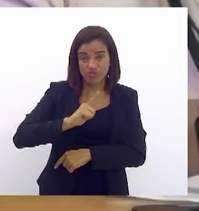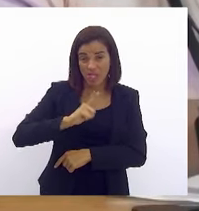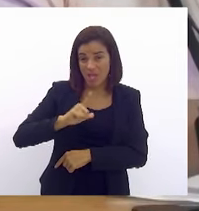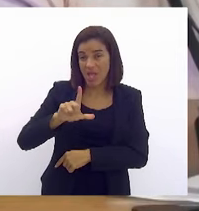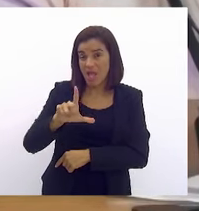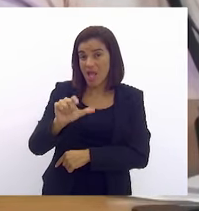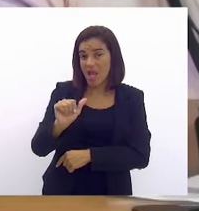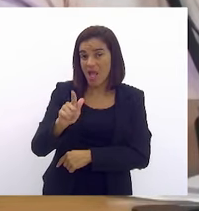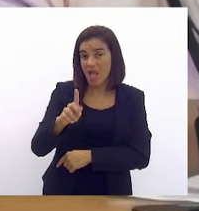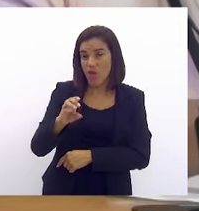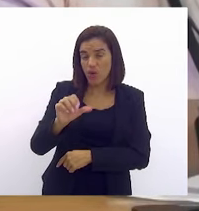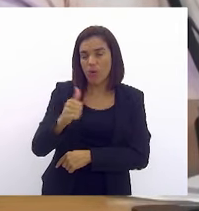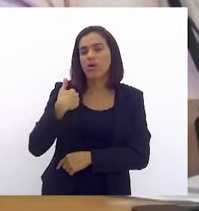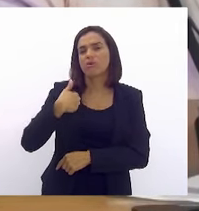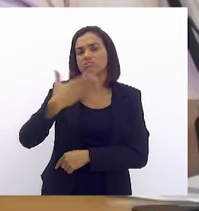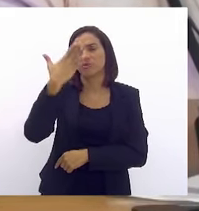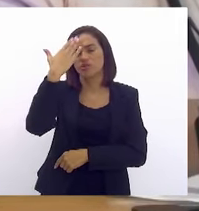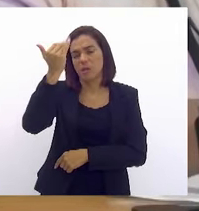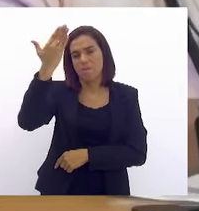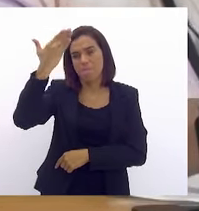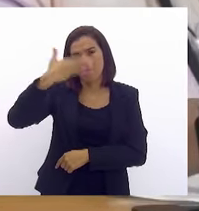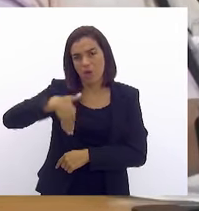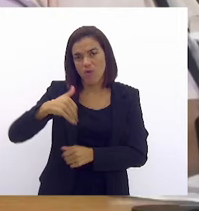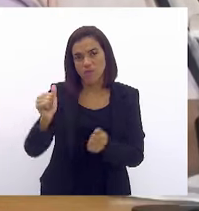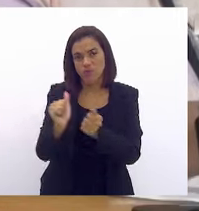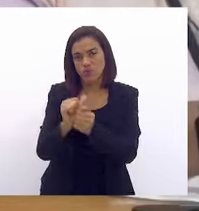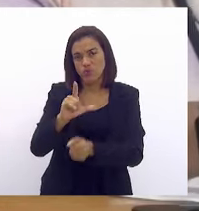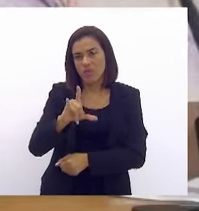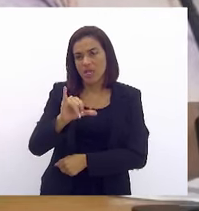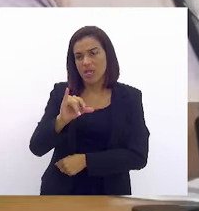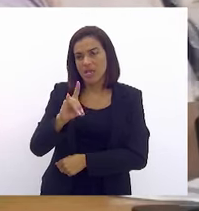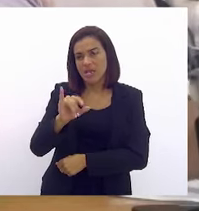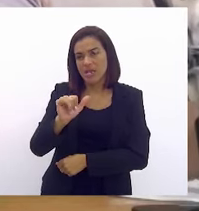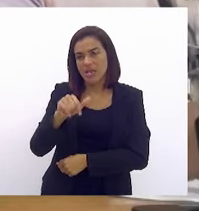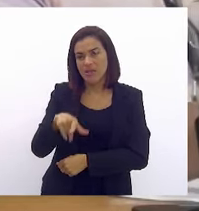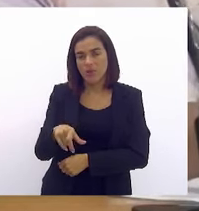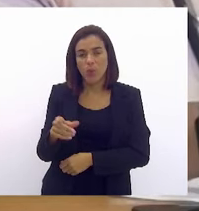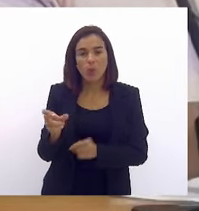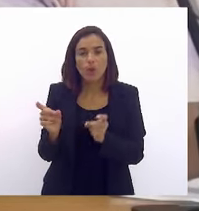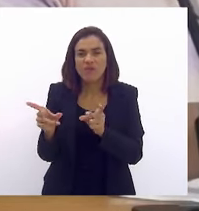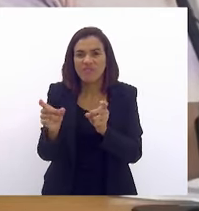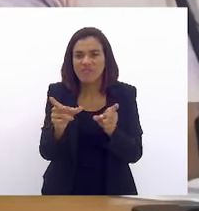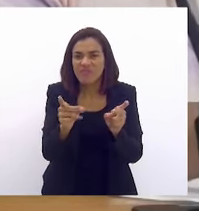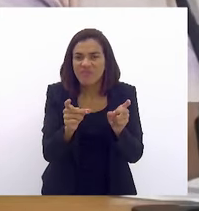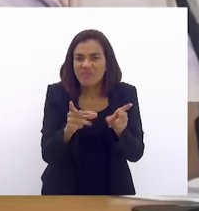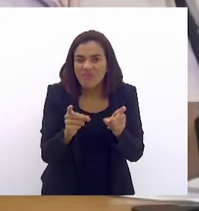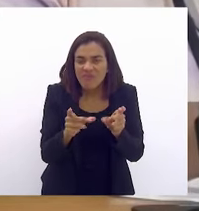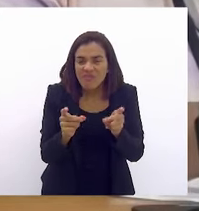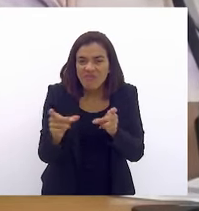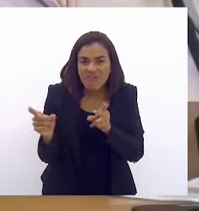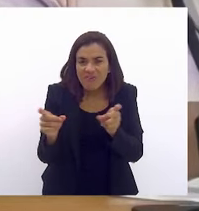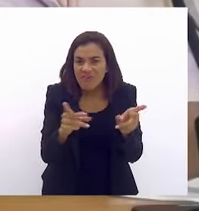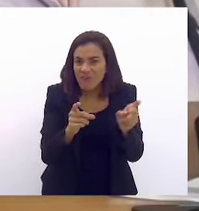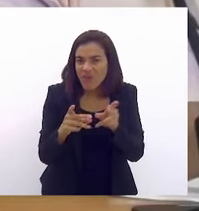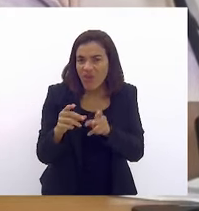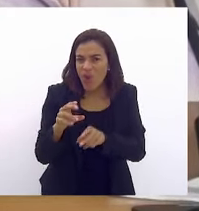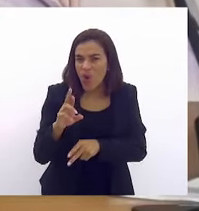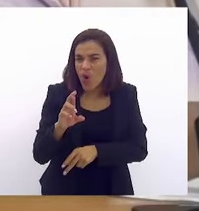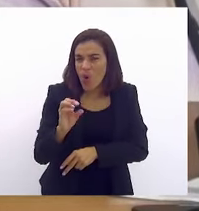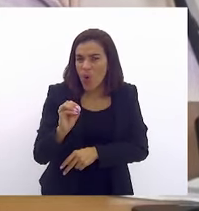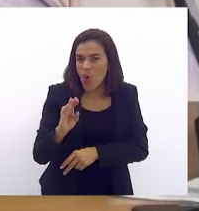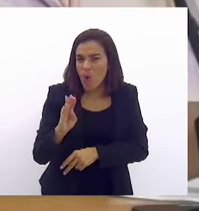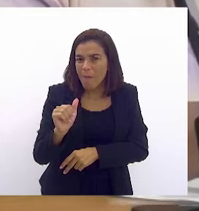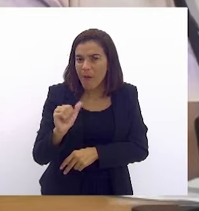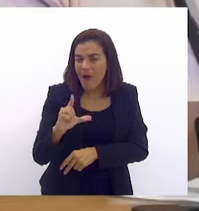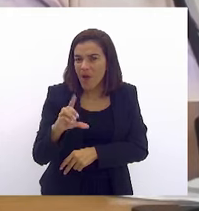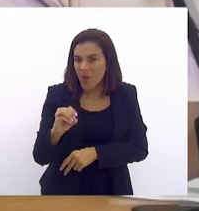sei... E provo junto com o Lidiane. Eu nunca vi isso vender filé de robalo. Eu nunca vi vender filé de robalo. O